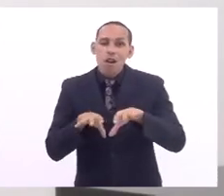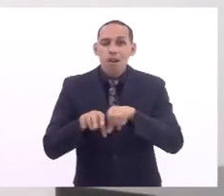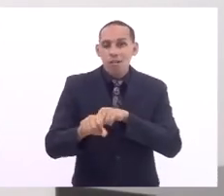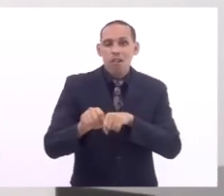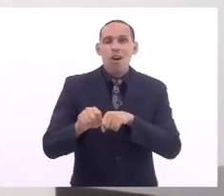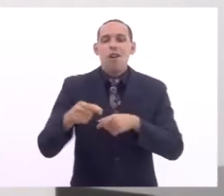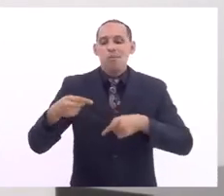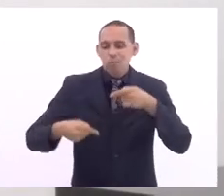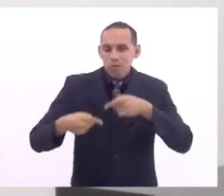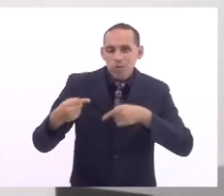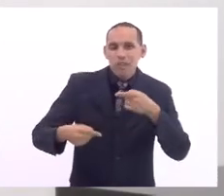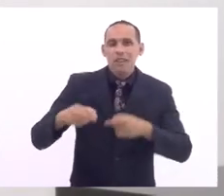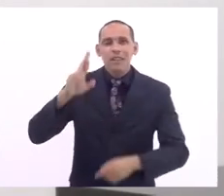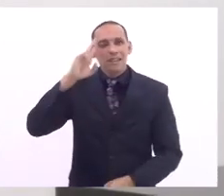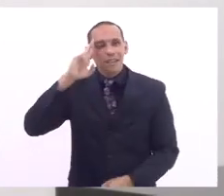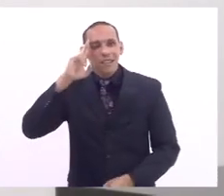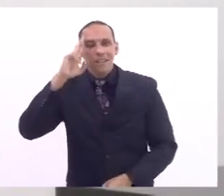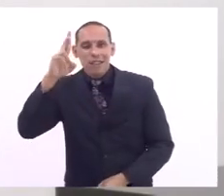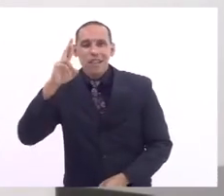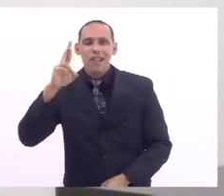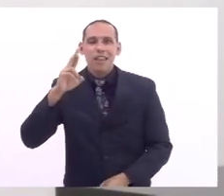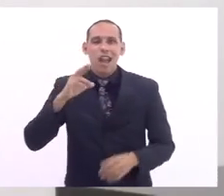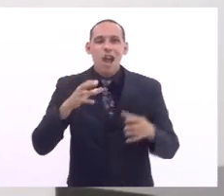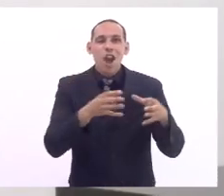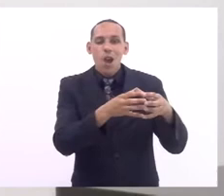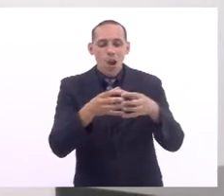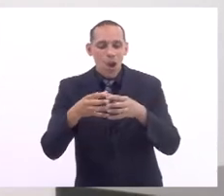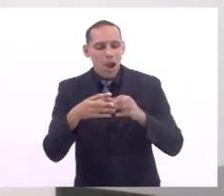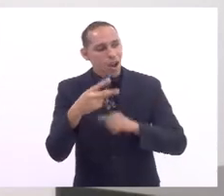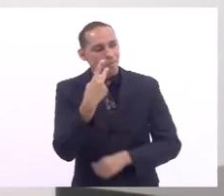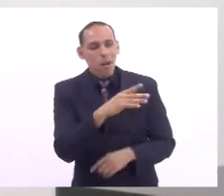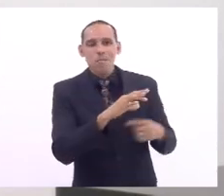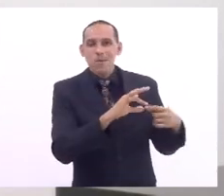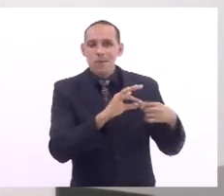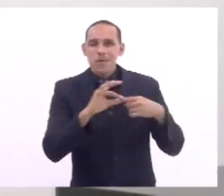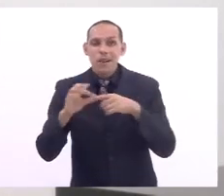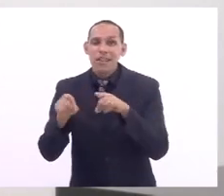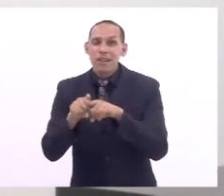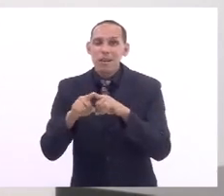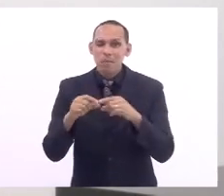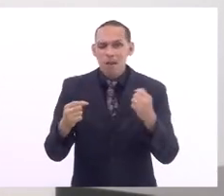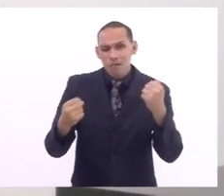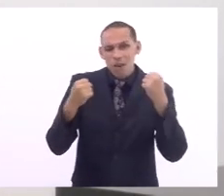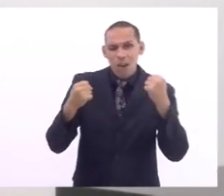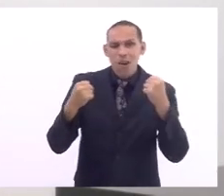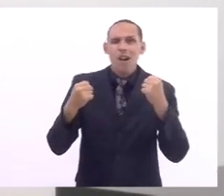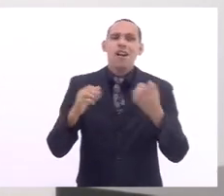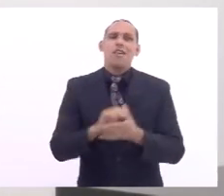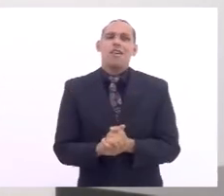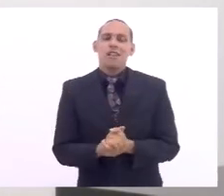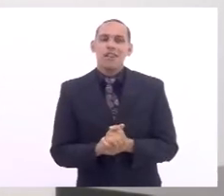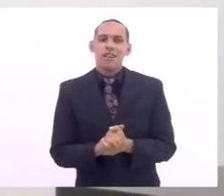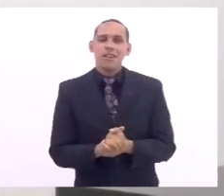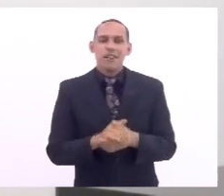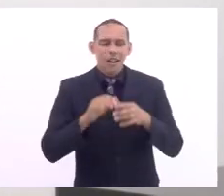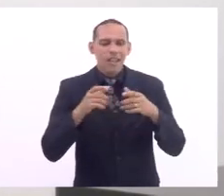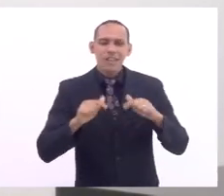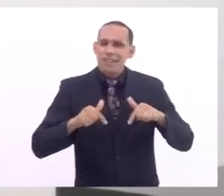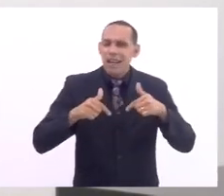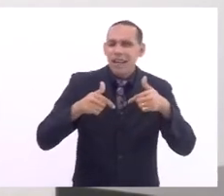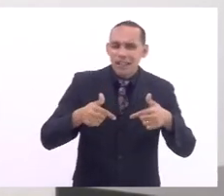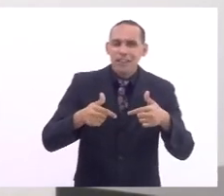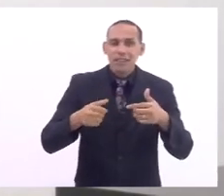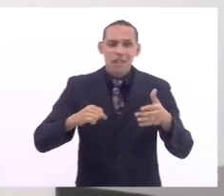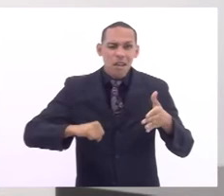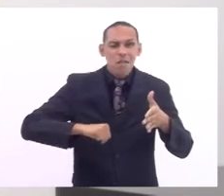lideranças coletivos e organizações de periferias para o fortalecimento de iniciativas territorializados na região metropolitana